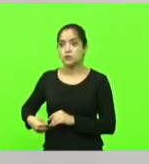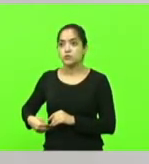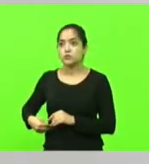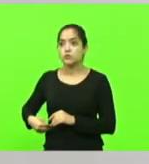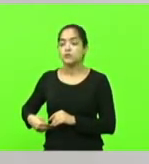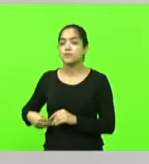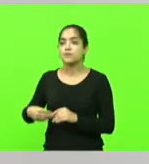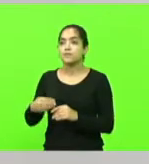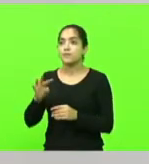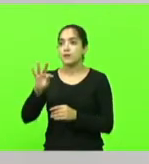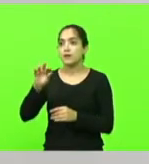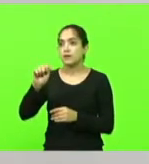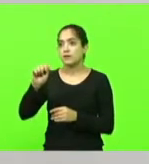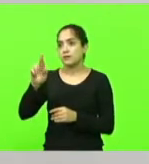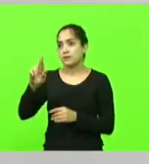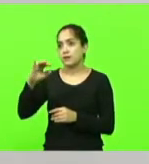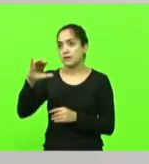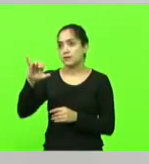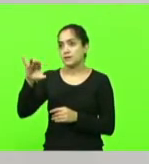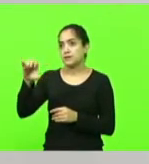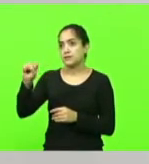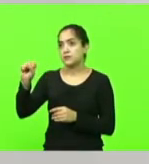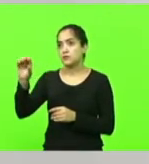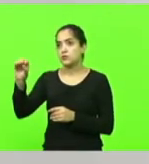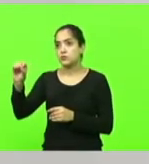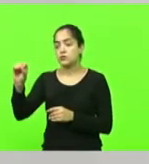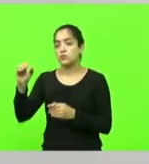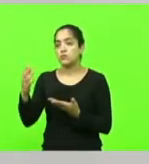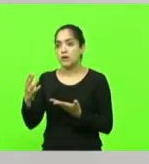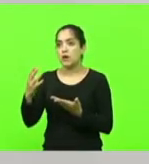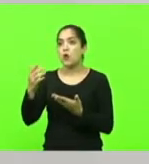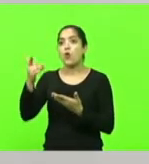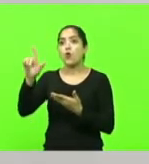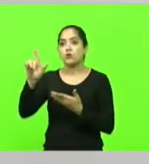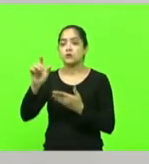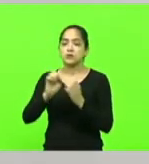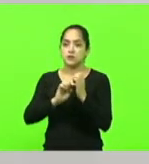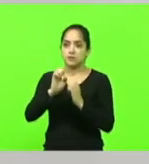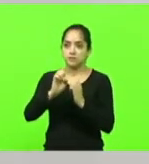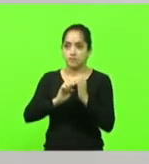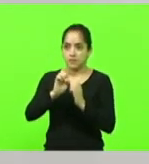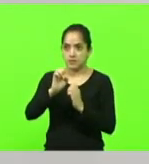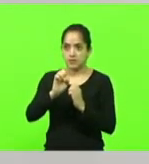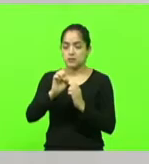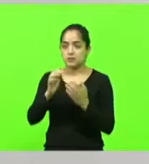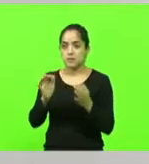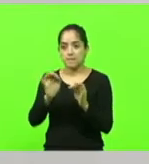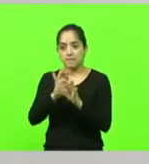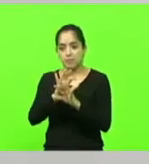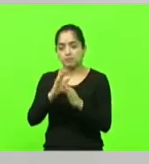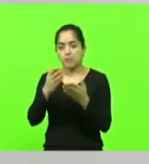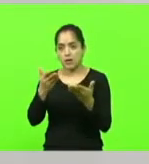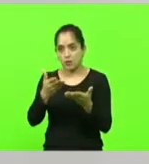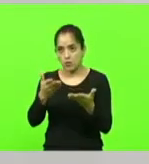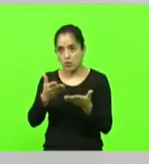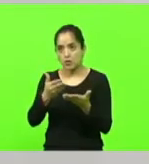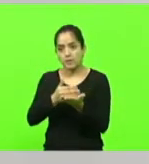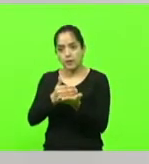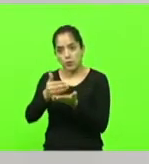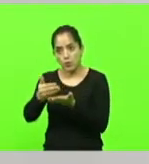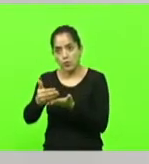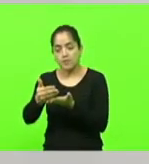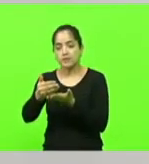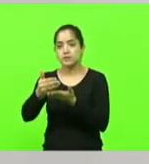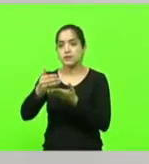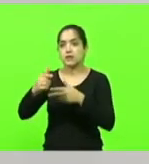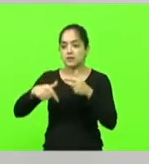Tarcísio, nós já estamos com uma nova empresa pronta para realizar o trabalho de